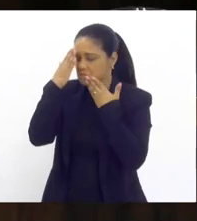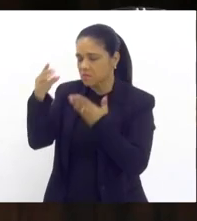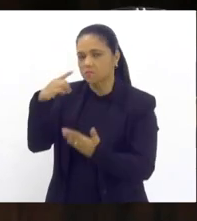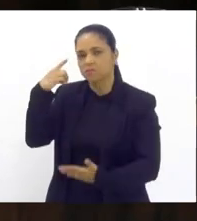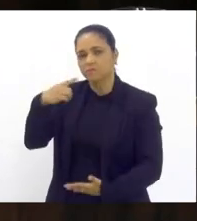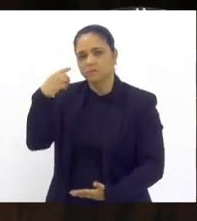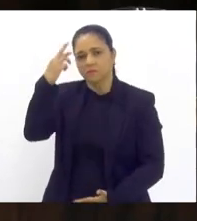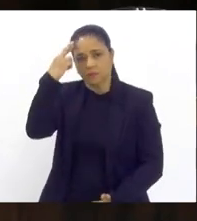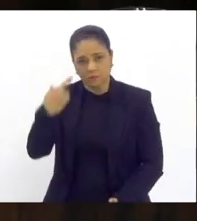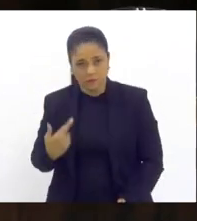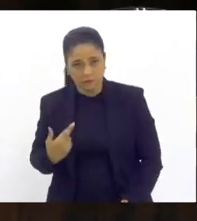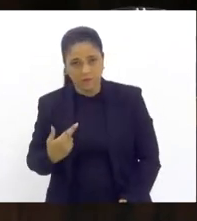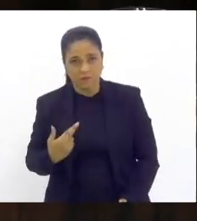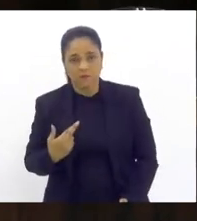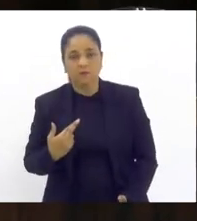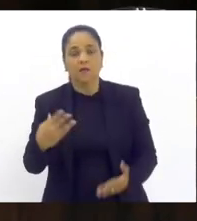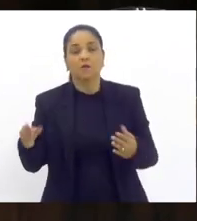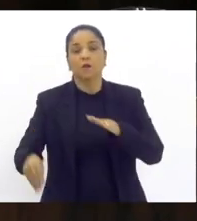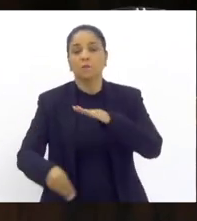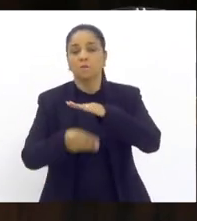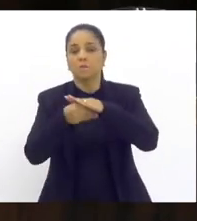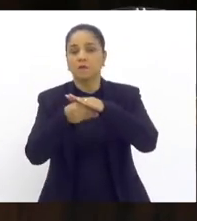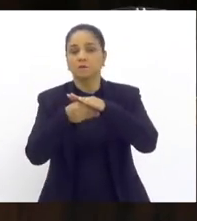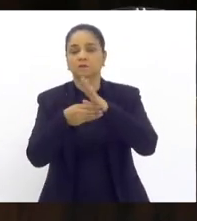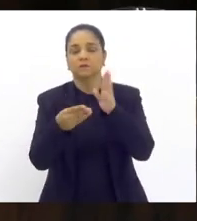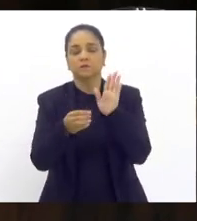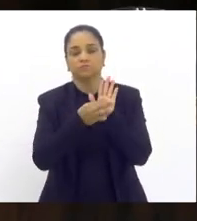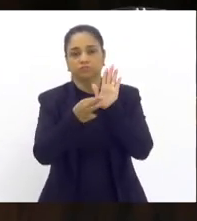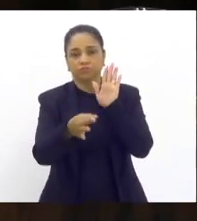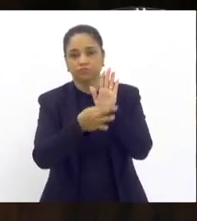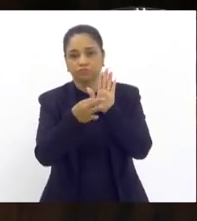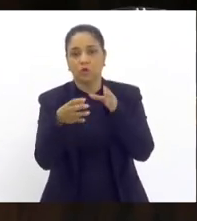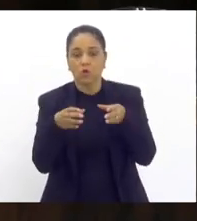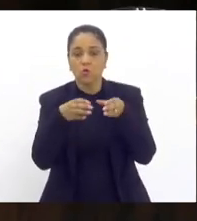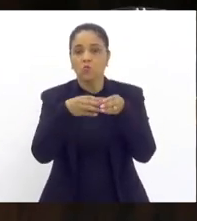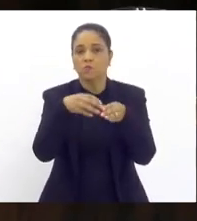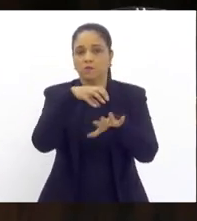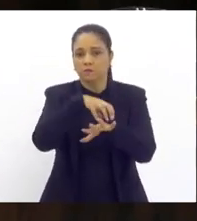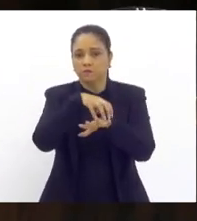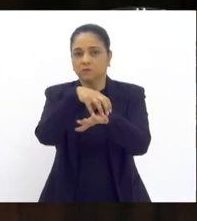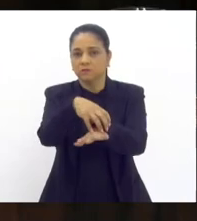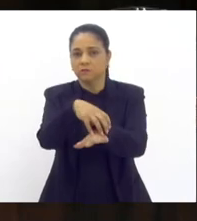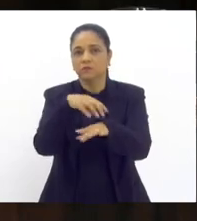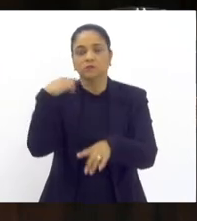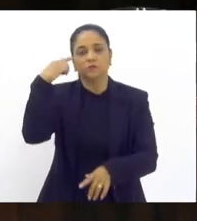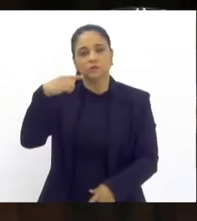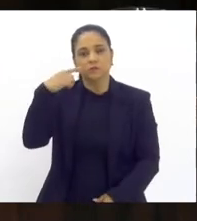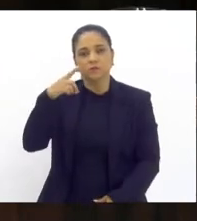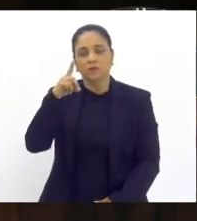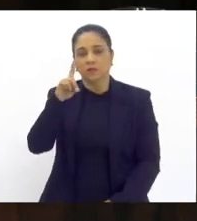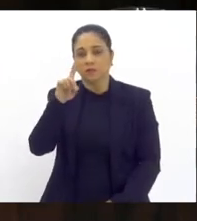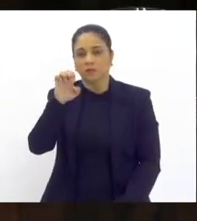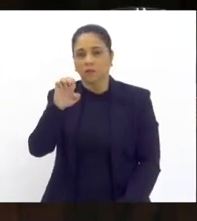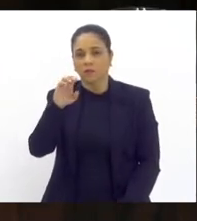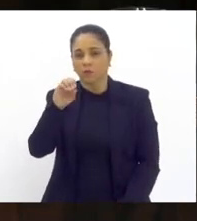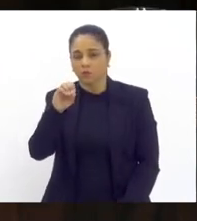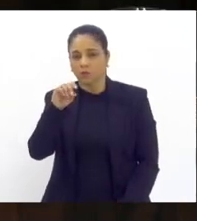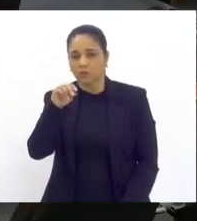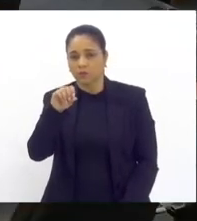Souza. Para proferir parecer agora pela Comissão de Transporte, deputado Dionísio Lins.